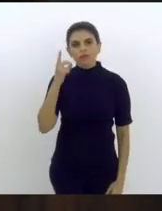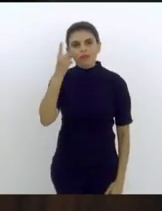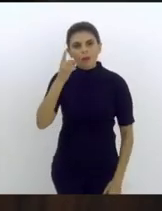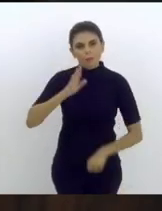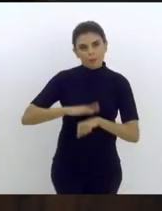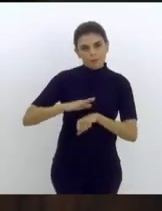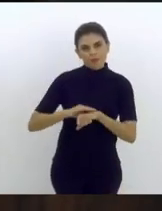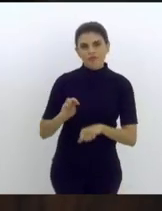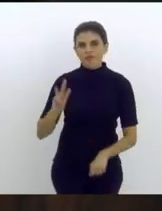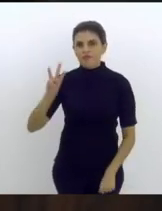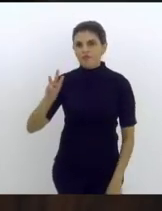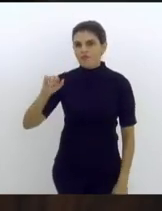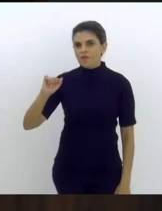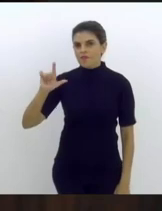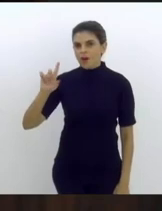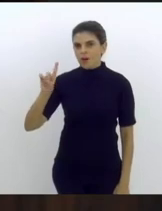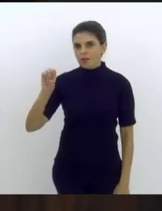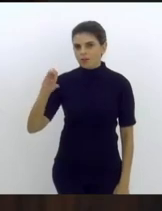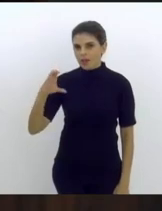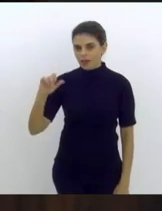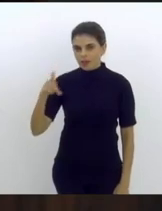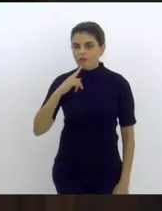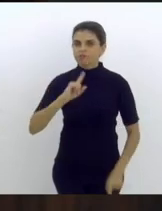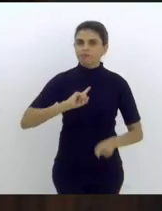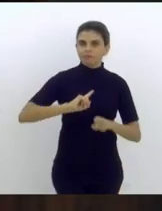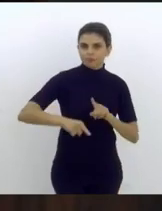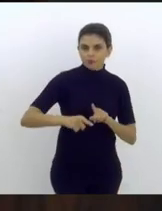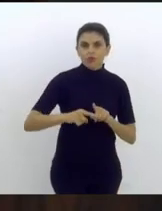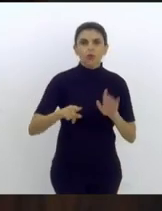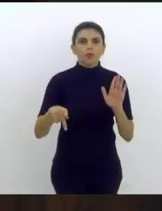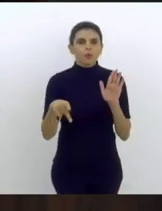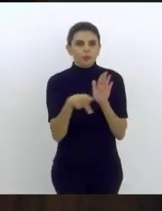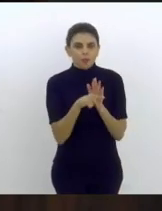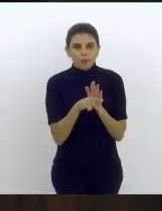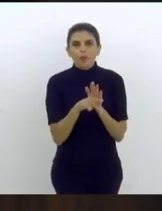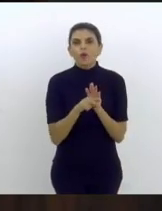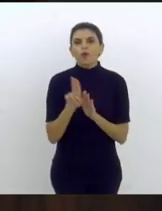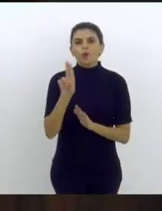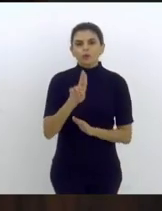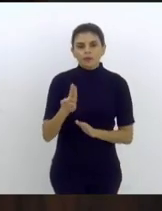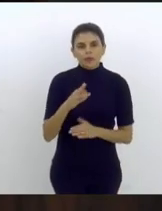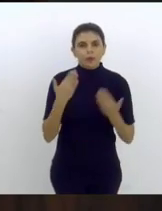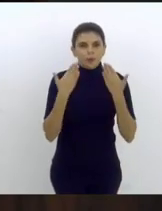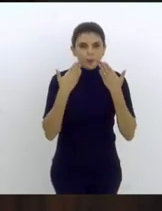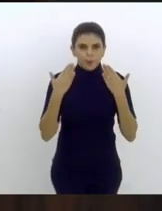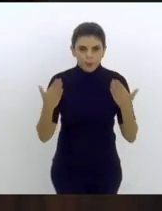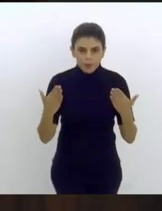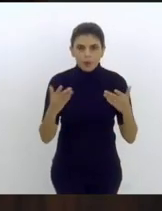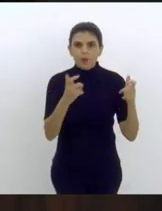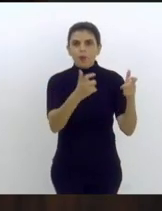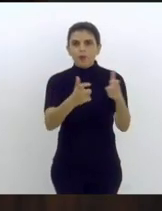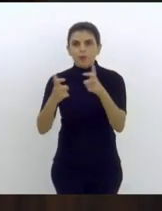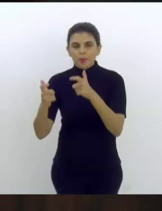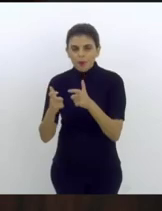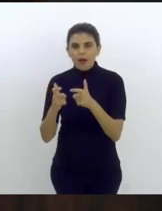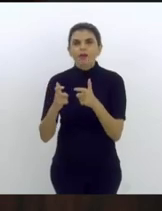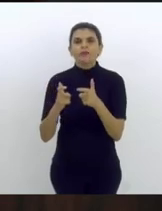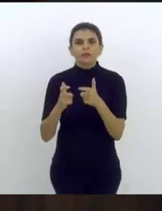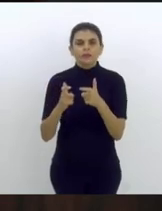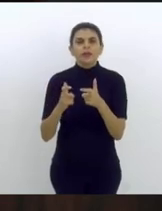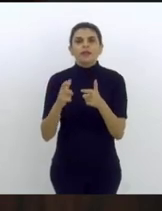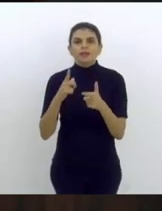Deputado valdec Carneiro que Veda concessão do título de utilidade pública Estadual a entidades condenadas